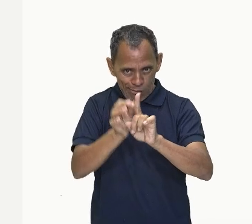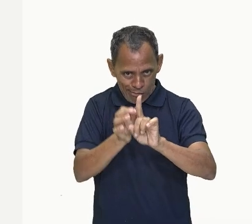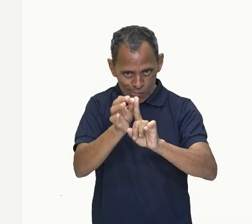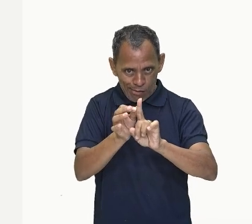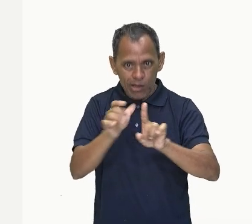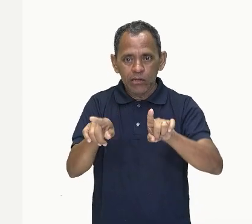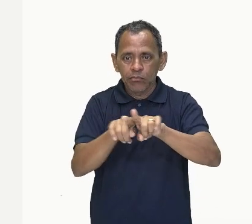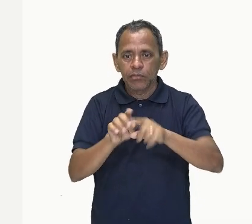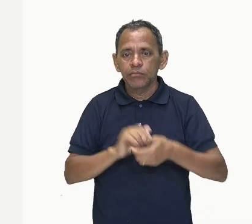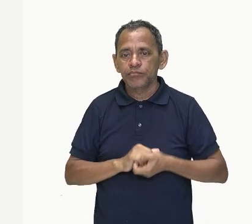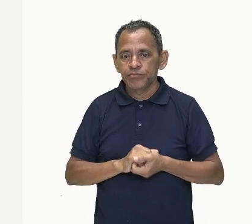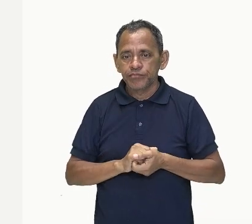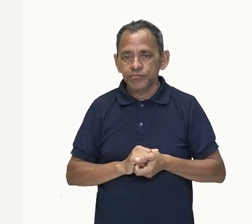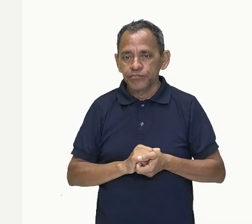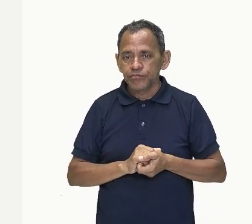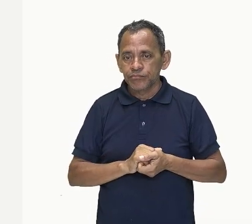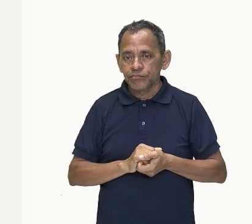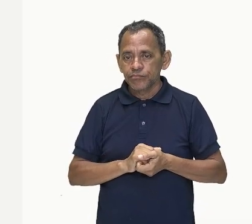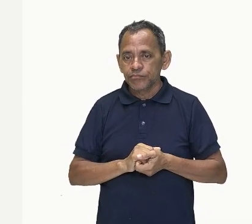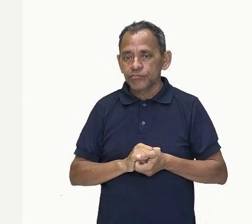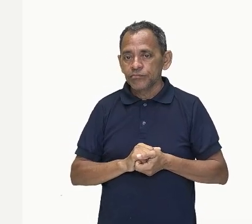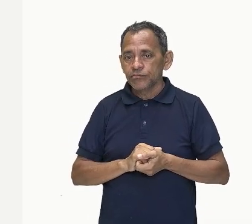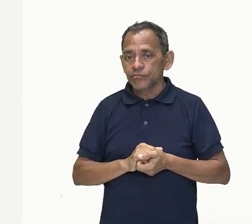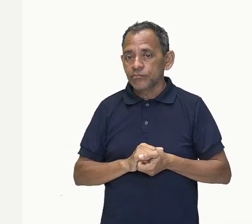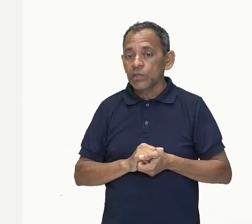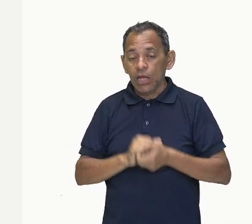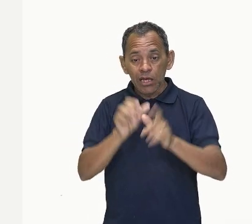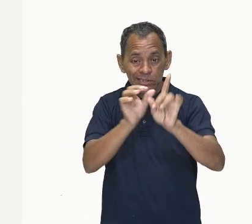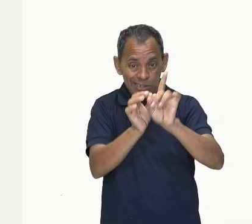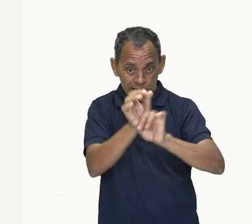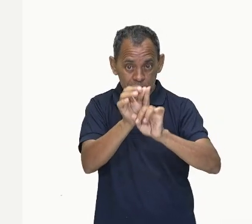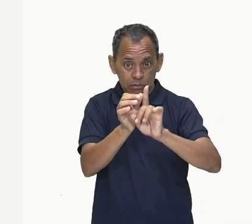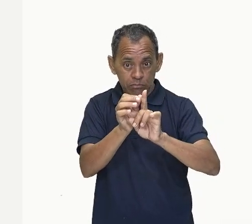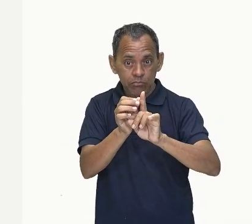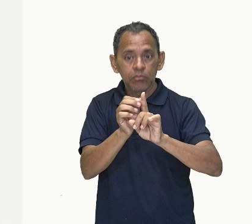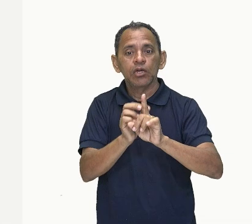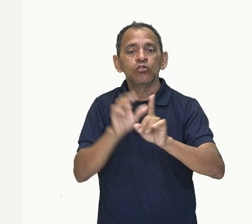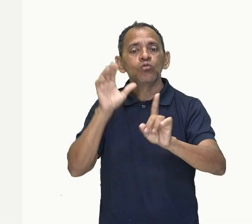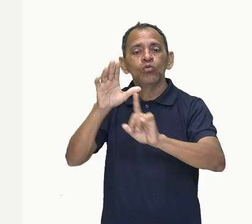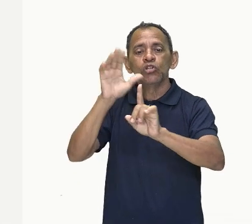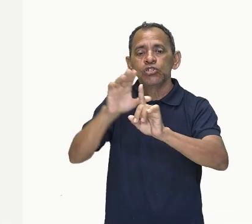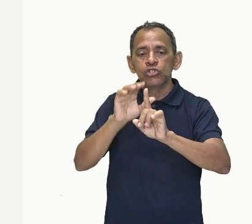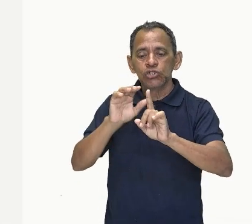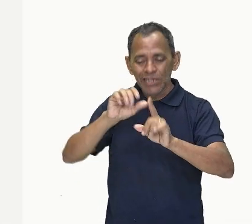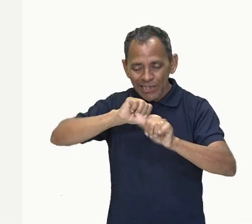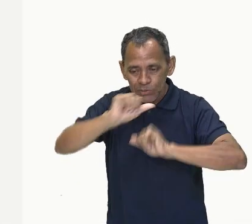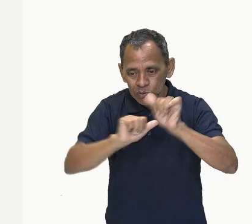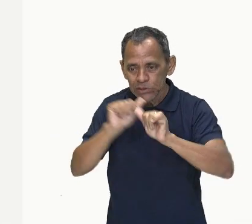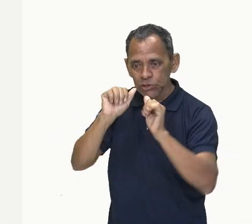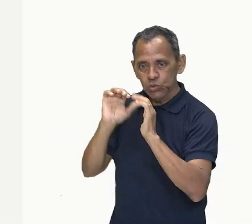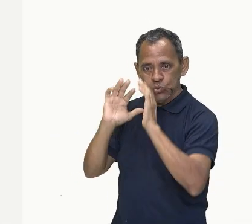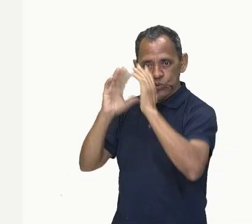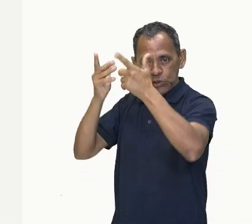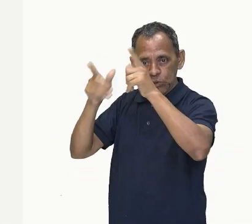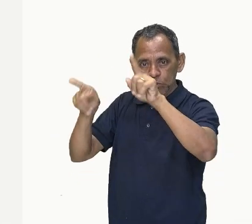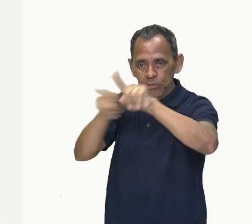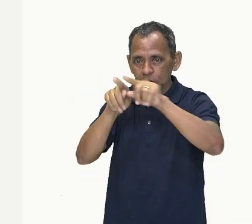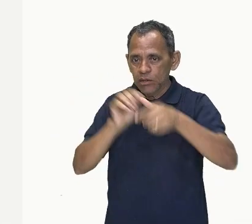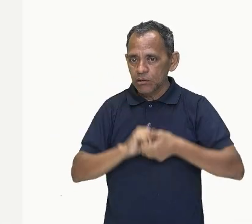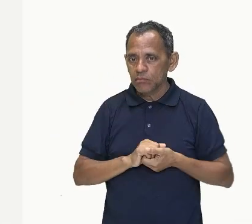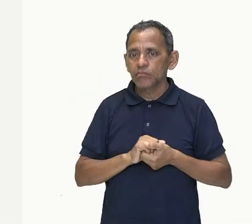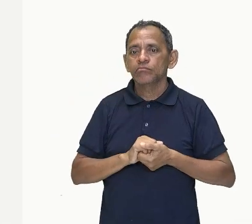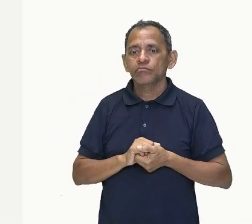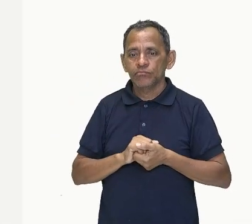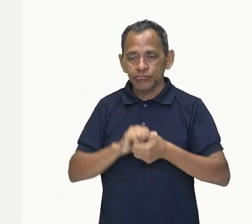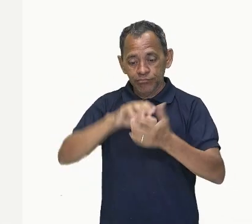Terra, certo? E esse aquecimento provoca as mudanças climáticas. Então, a gente tem o aquecimento global do planeta, esse aquecimento